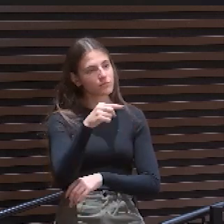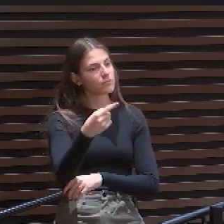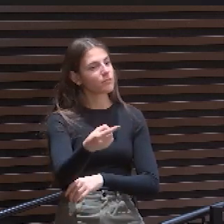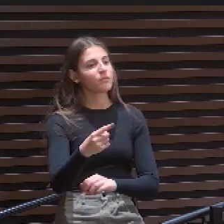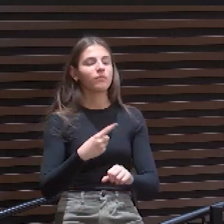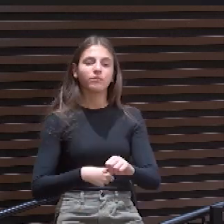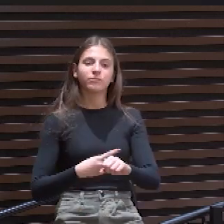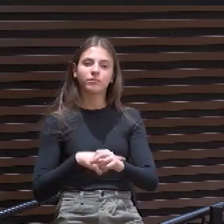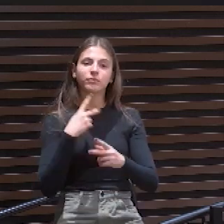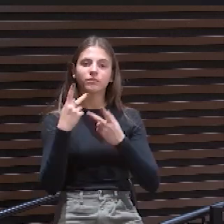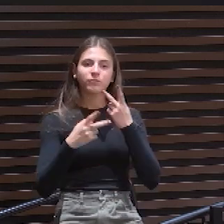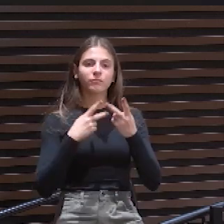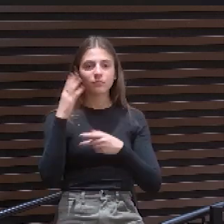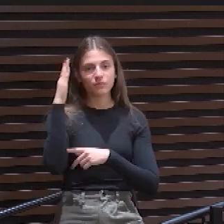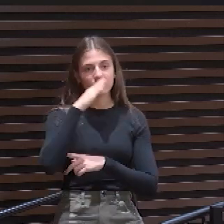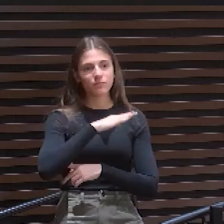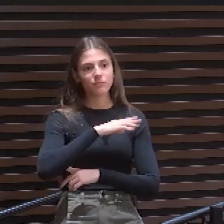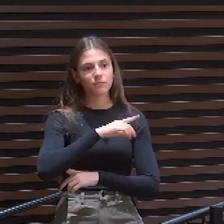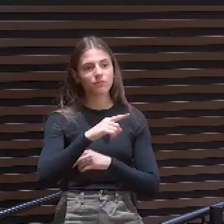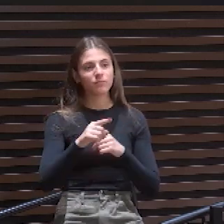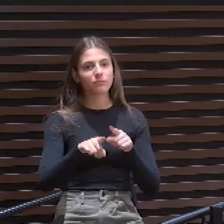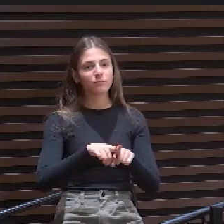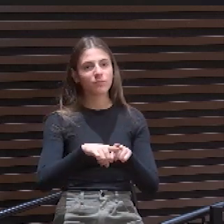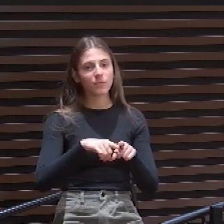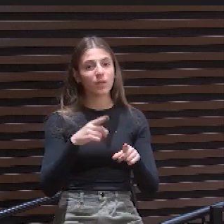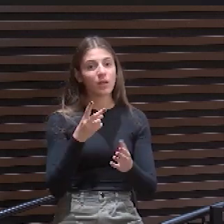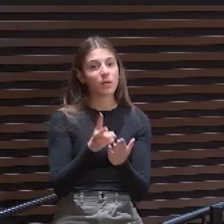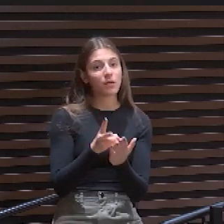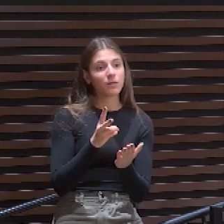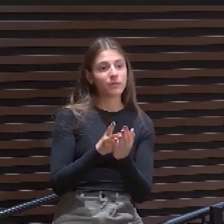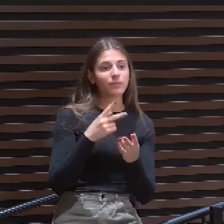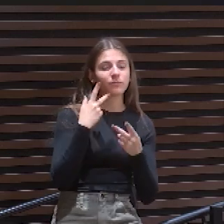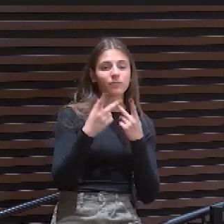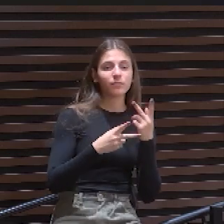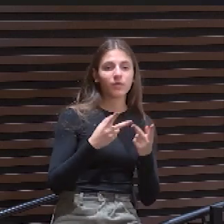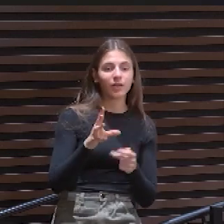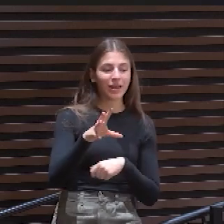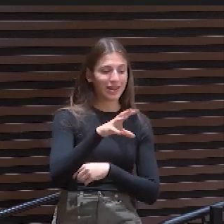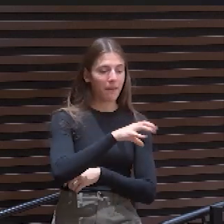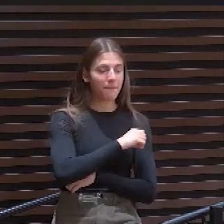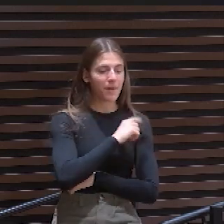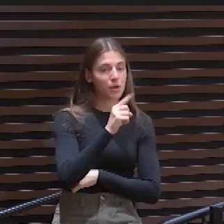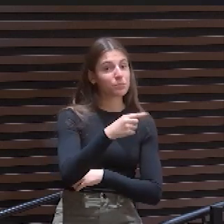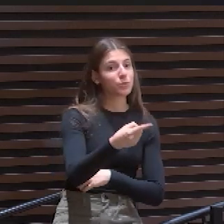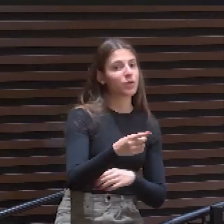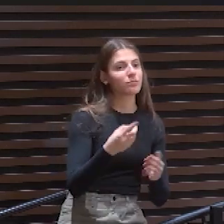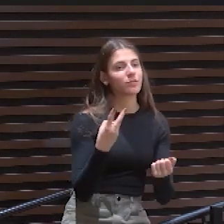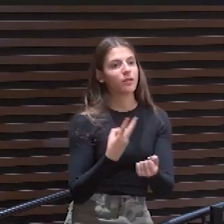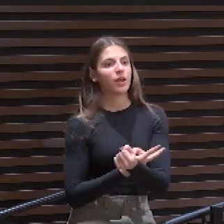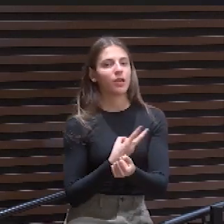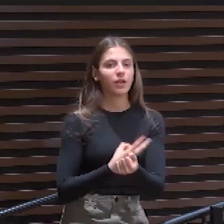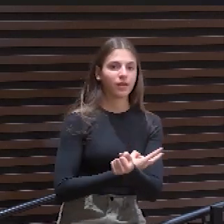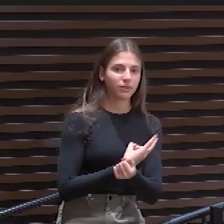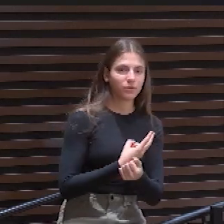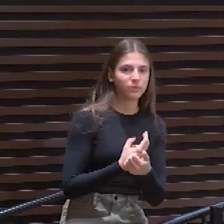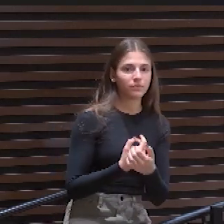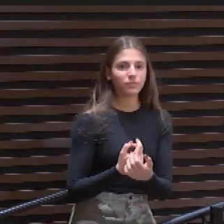fala mal do irmão, é o mesmo que dizer que amar o próximo é errado. Vamos ler juntos